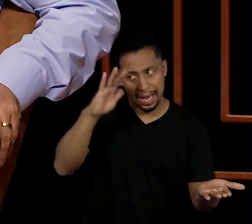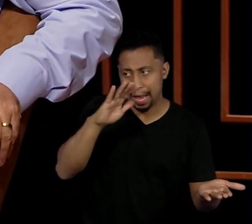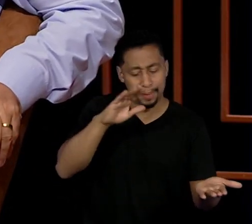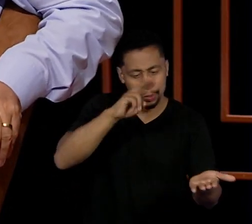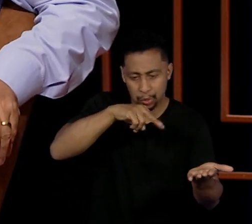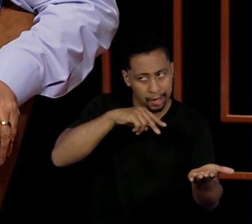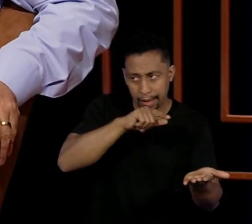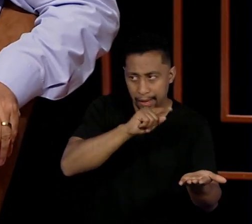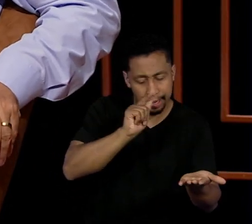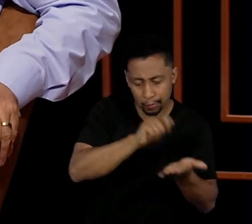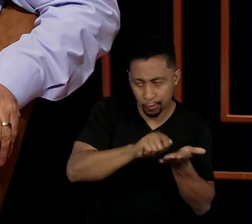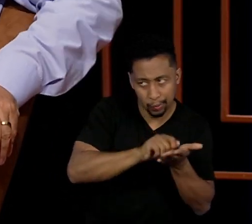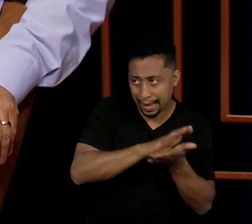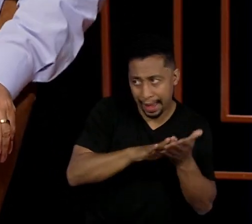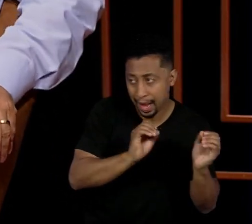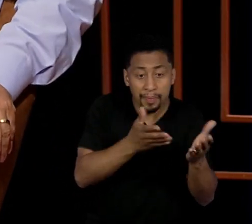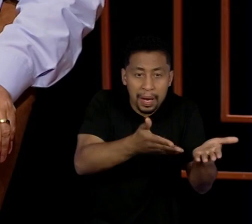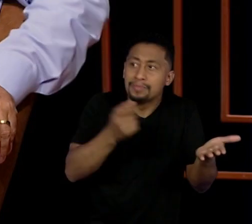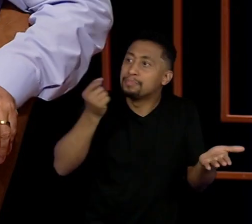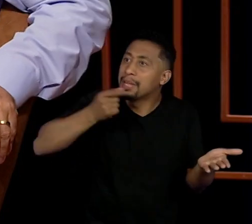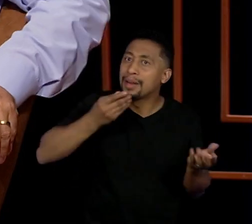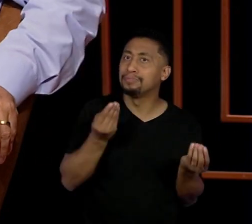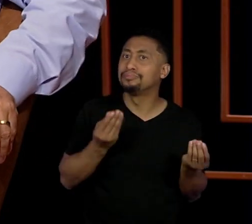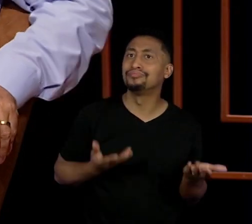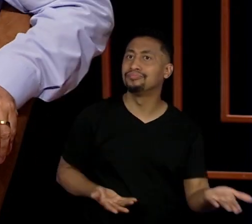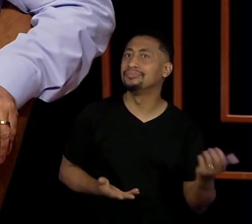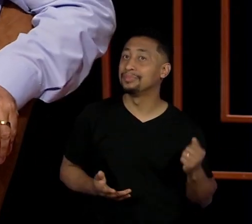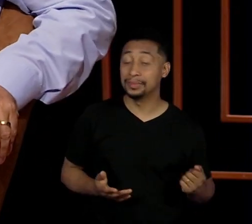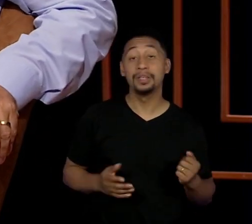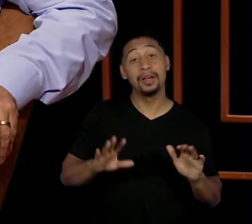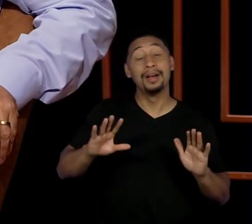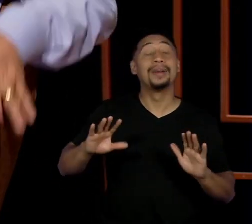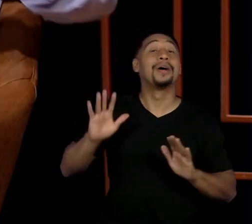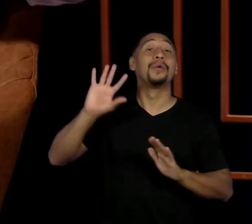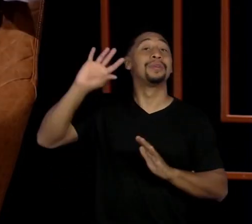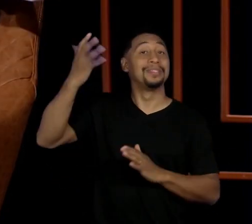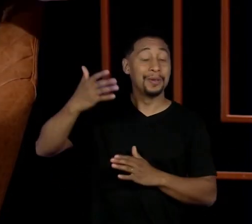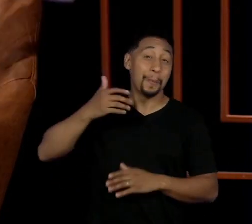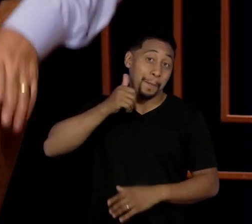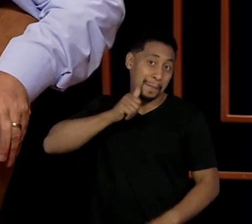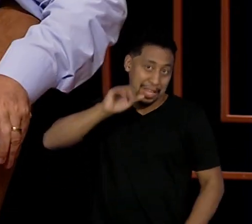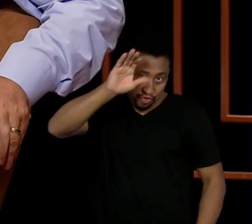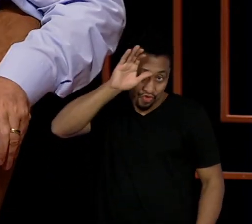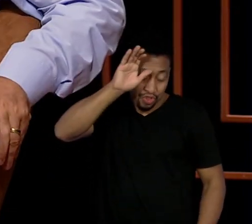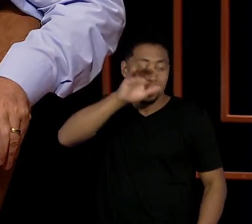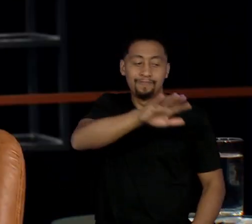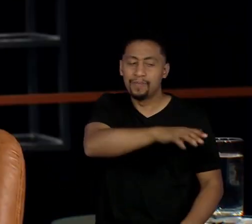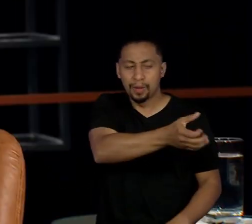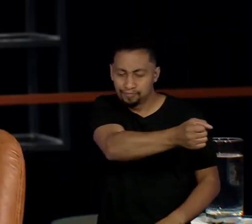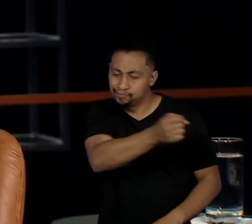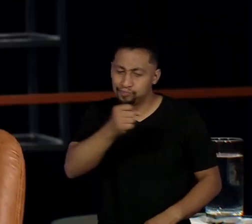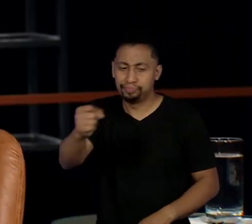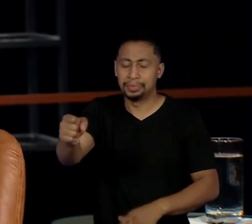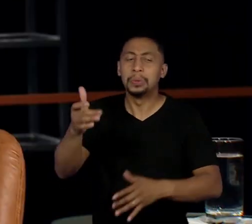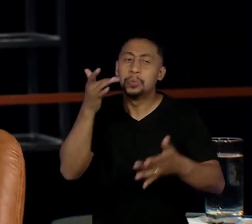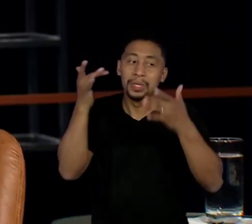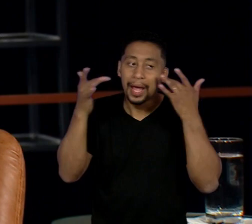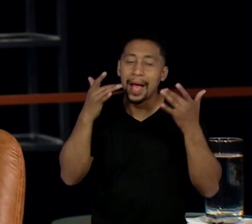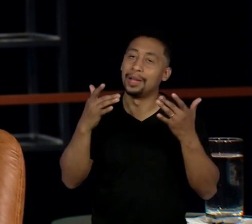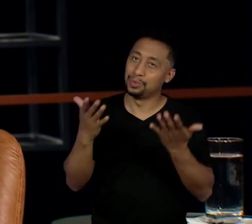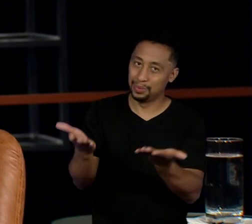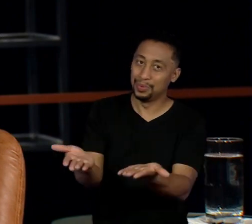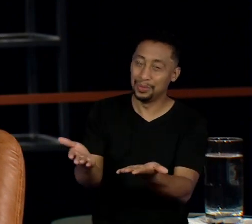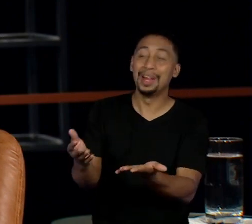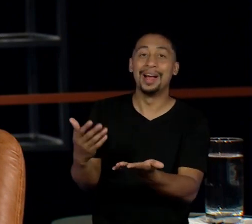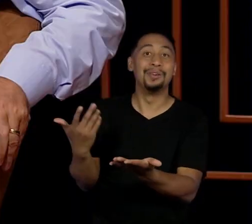achou que essa tia podia me salvar no teatro. De fato, o teatro foi me salvando. Quer dizer, sua mãe percebeu logo de cara que engenheiro Eu e acho que